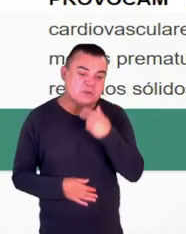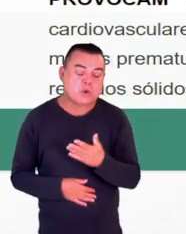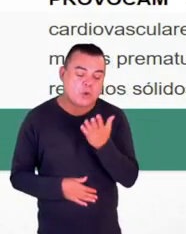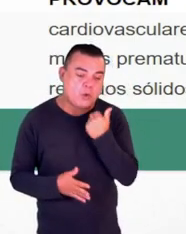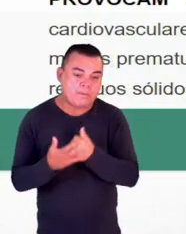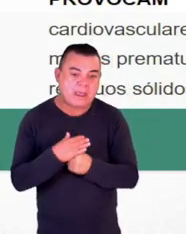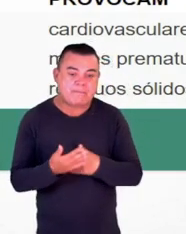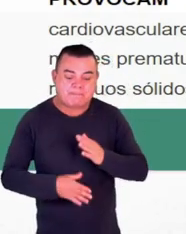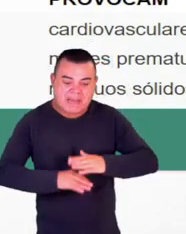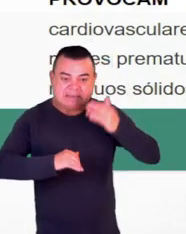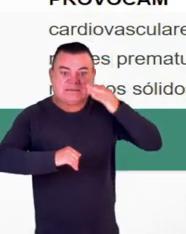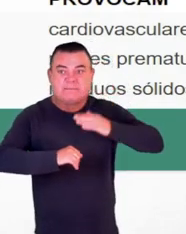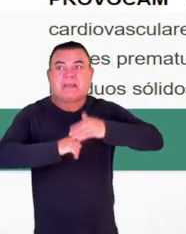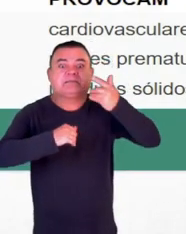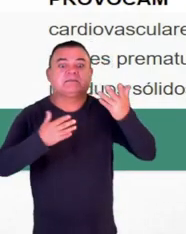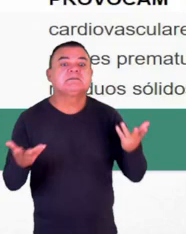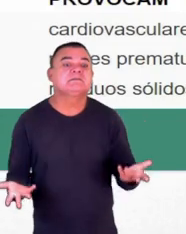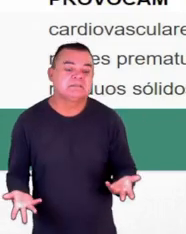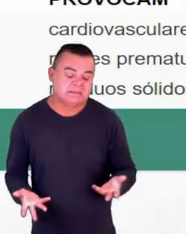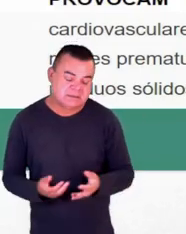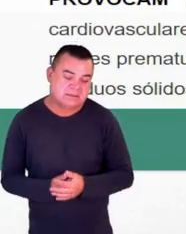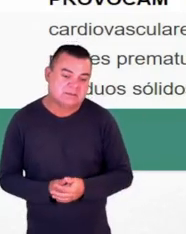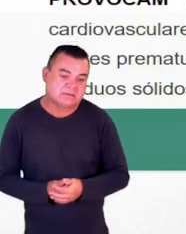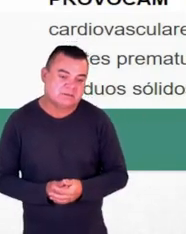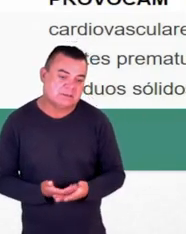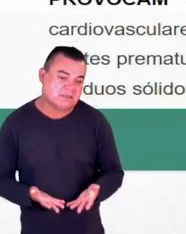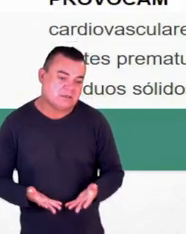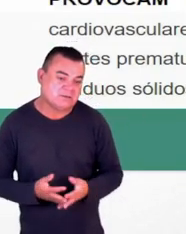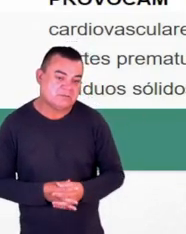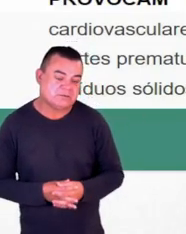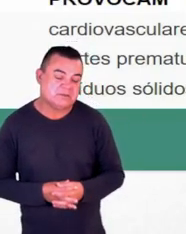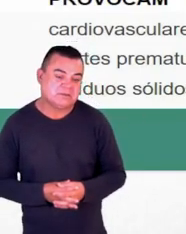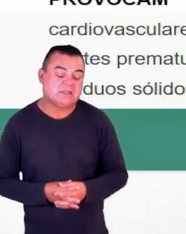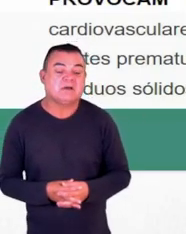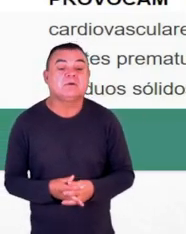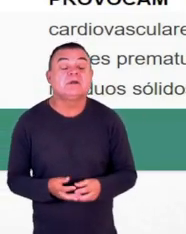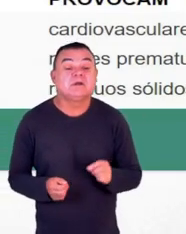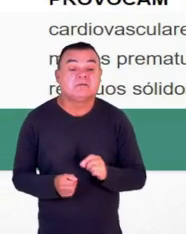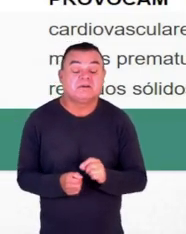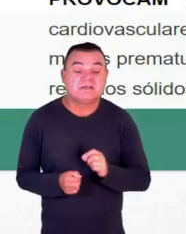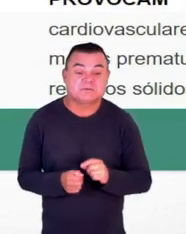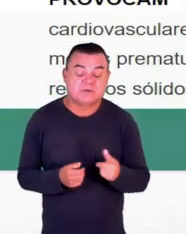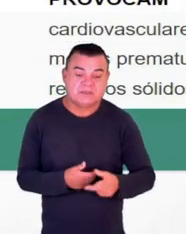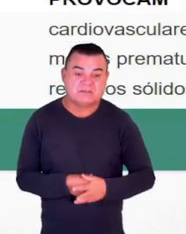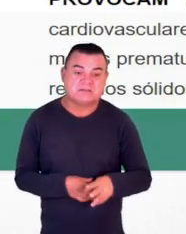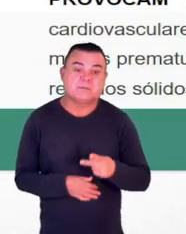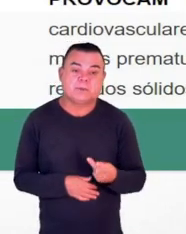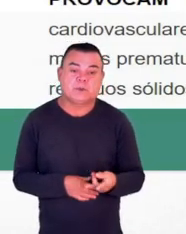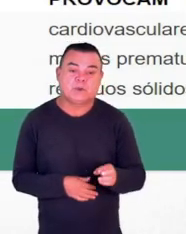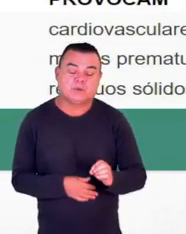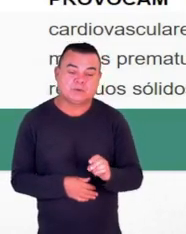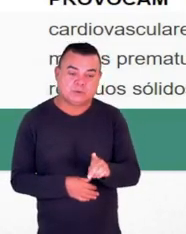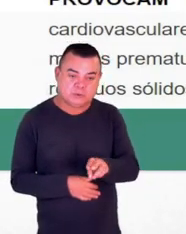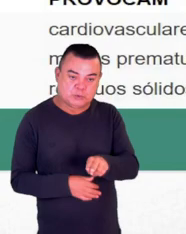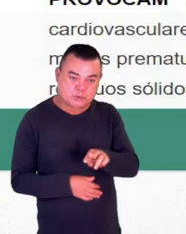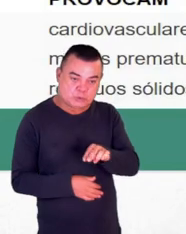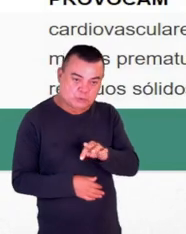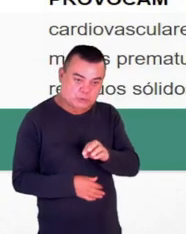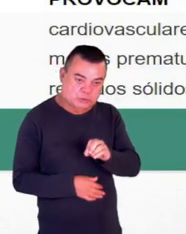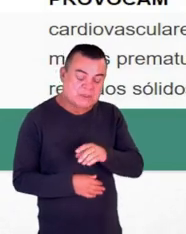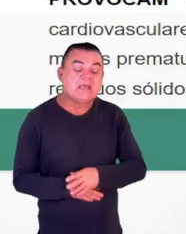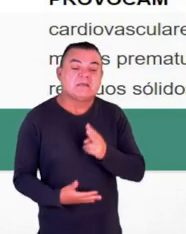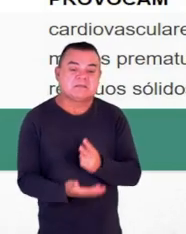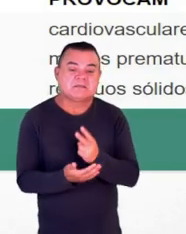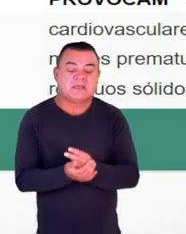eh dentre outras coisas que fazem deles eh produtos que estão cada vez mais presente na mesa não só de brasileiros mas da